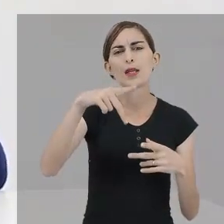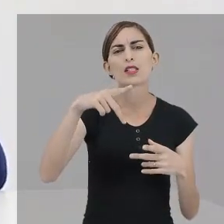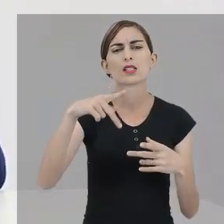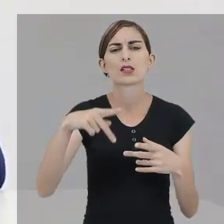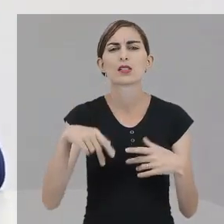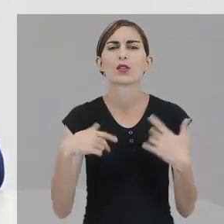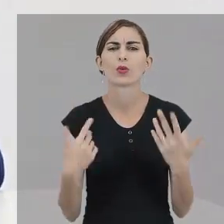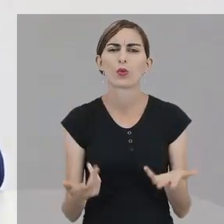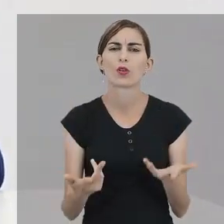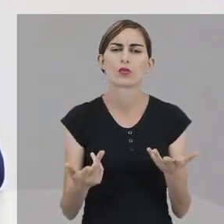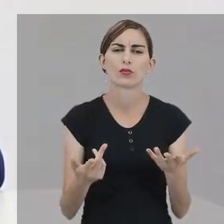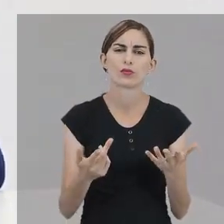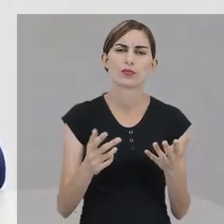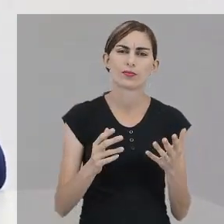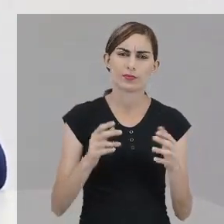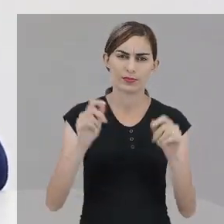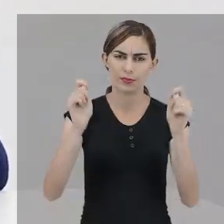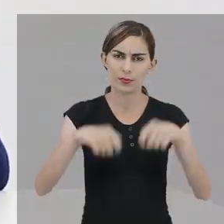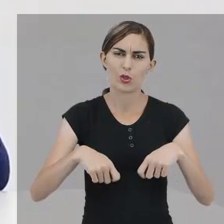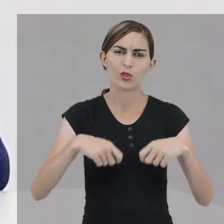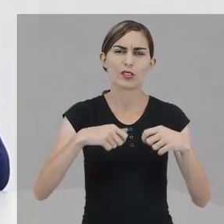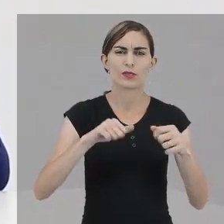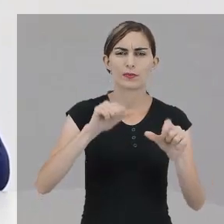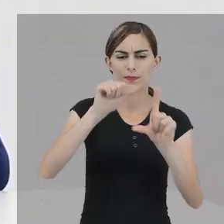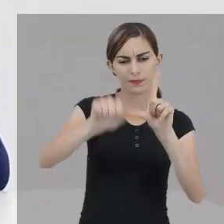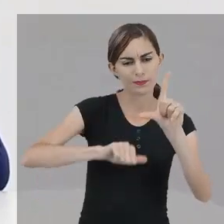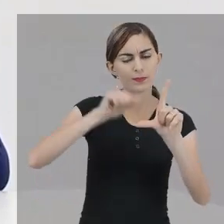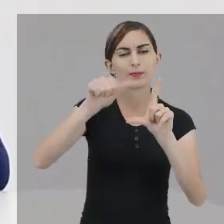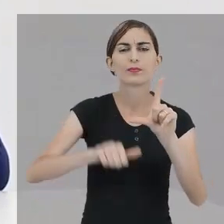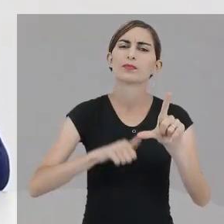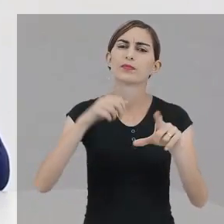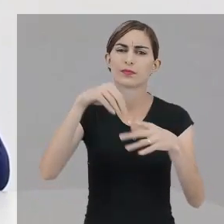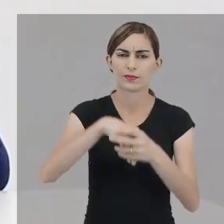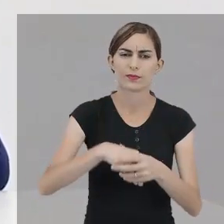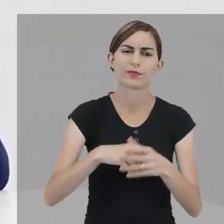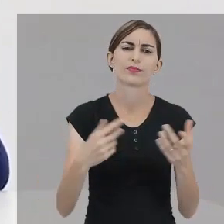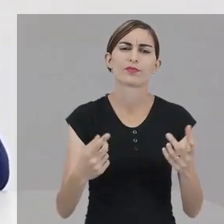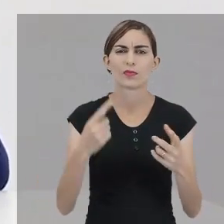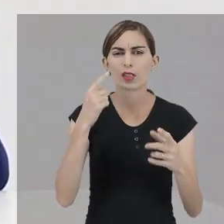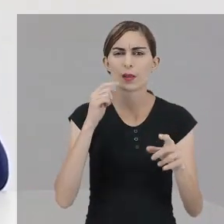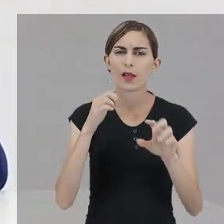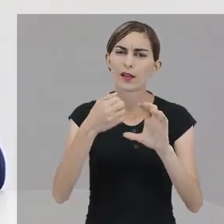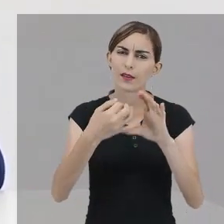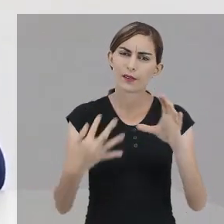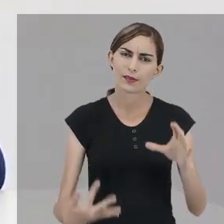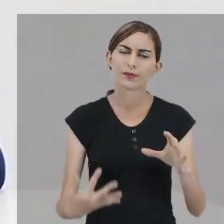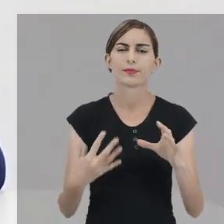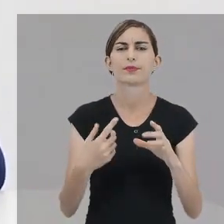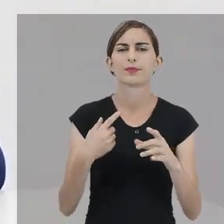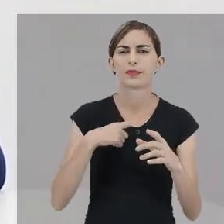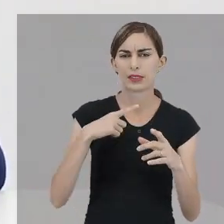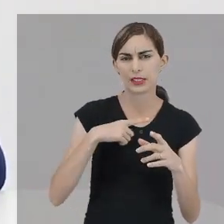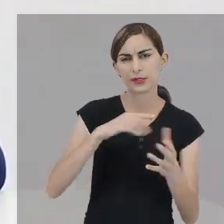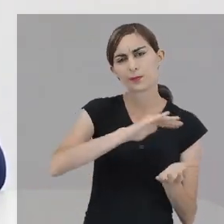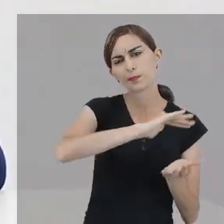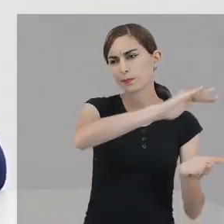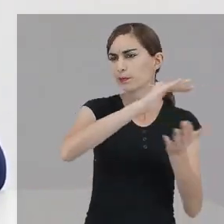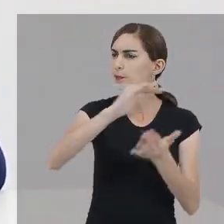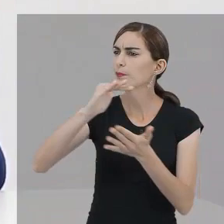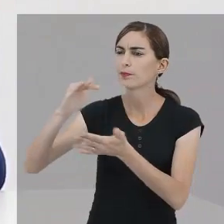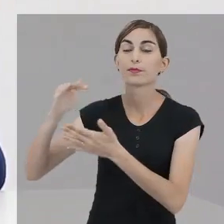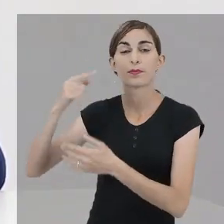pense, quais os impactos que isso pode gerar para a área de logística? Em que aspecto? No aspecto de